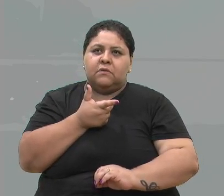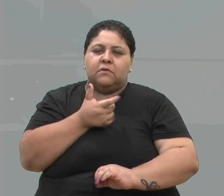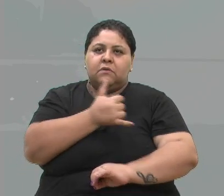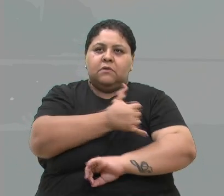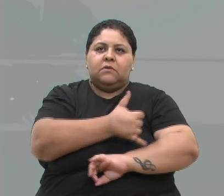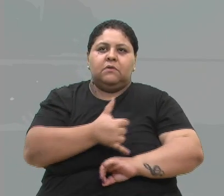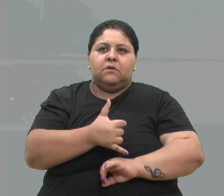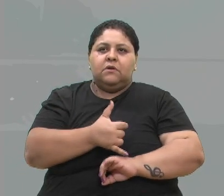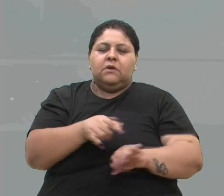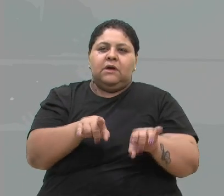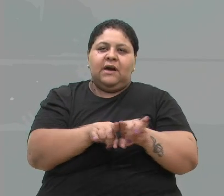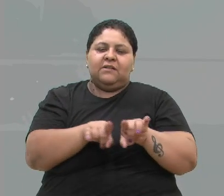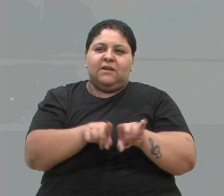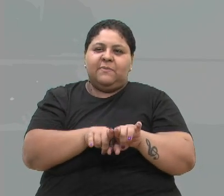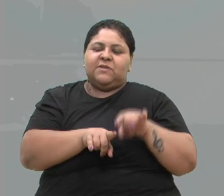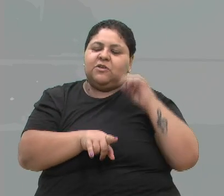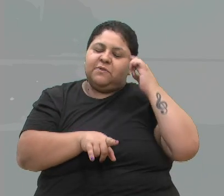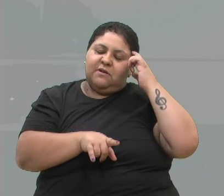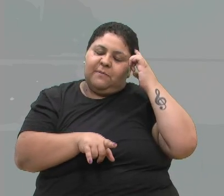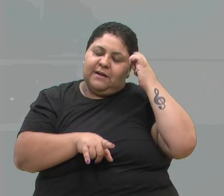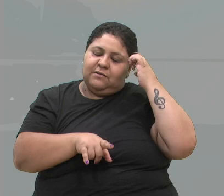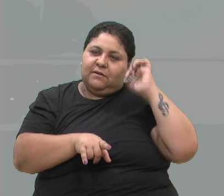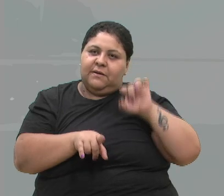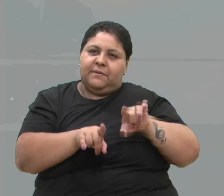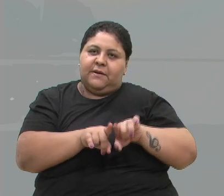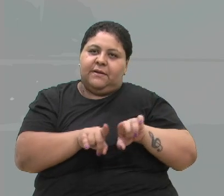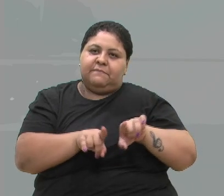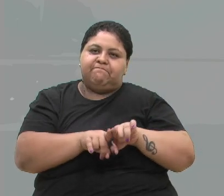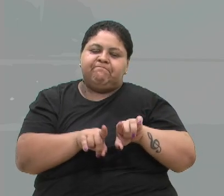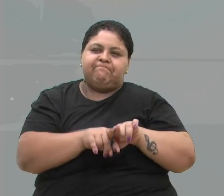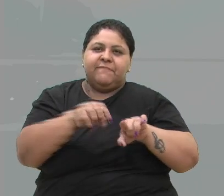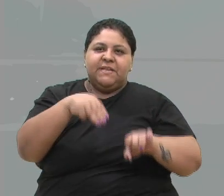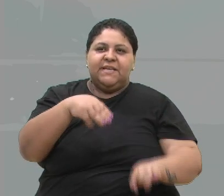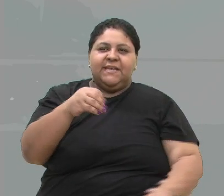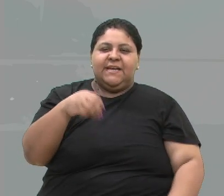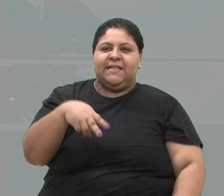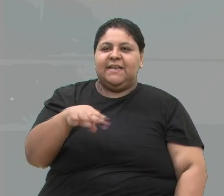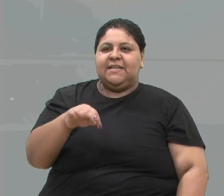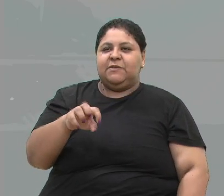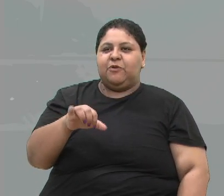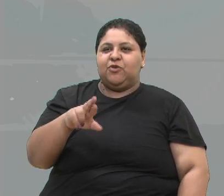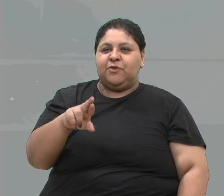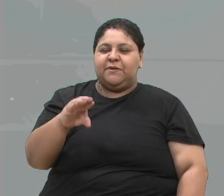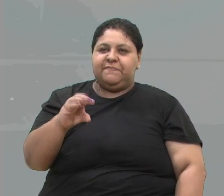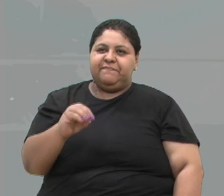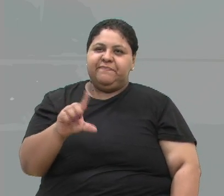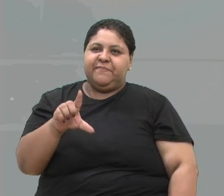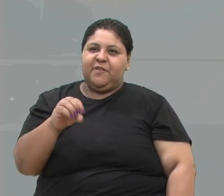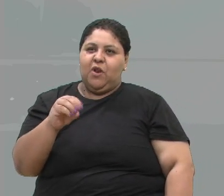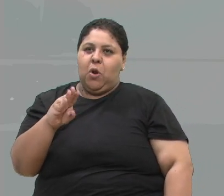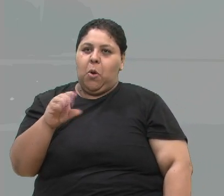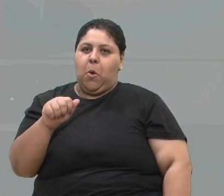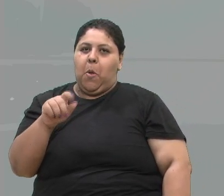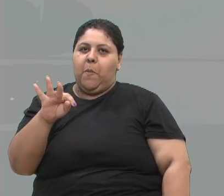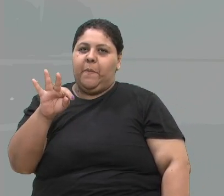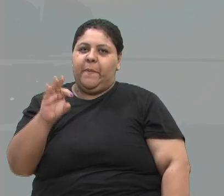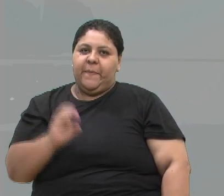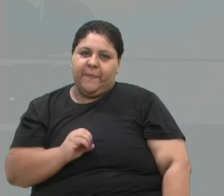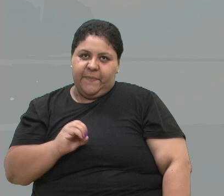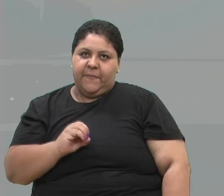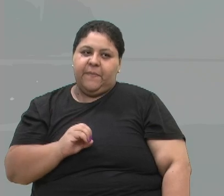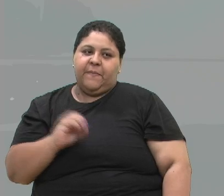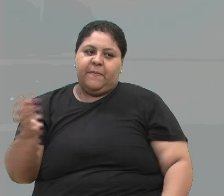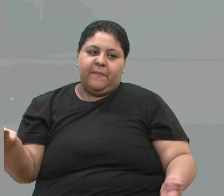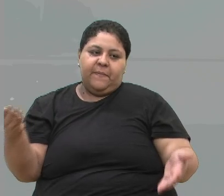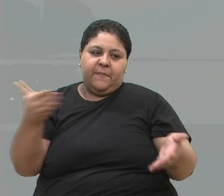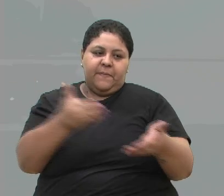Lobato, o qual meu amigo Lucas Dil conseguiu um projeto que veio revitalizar